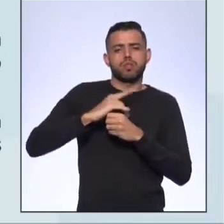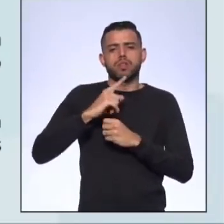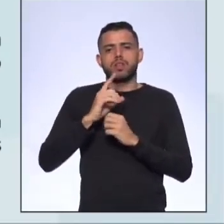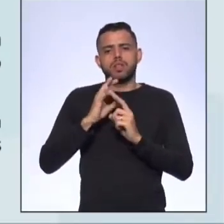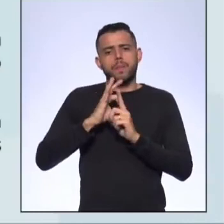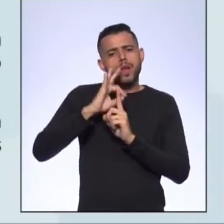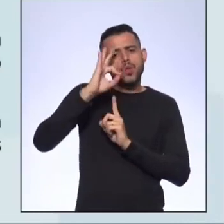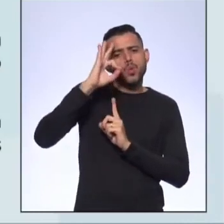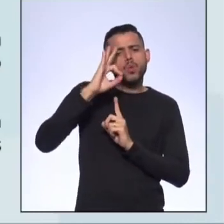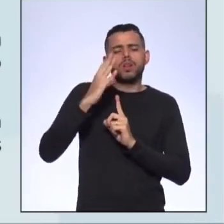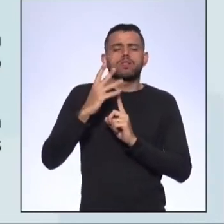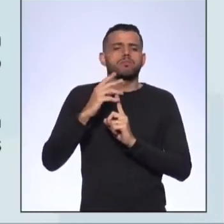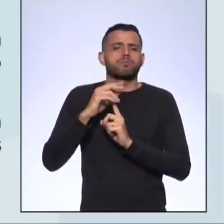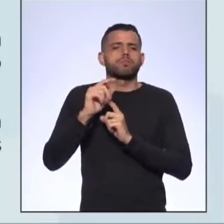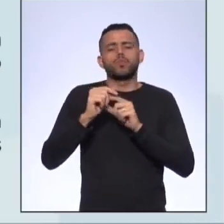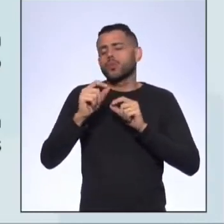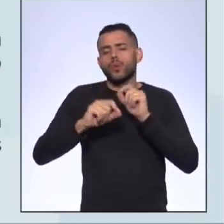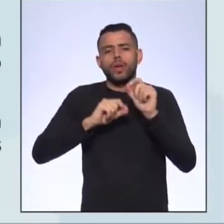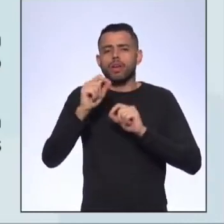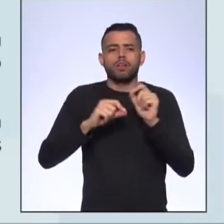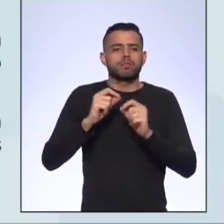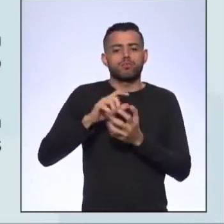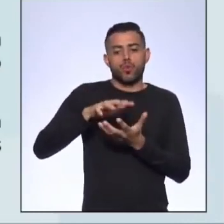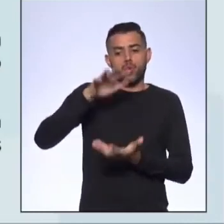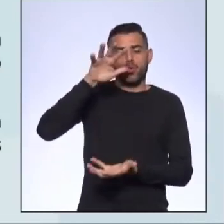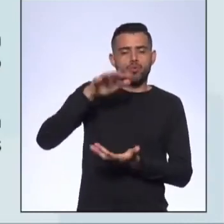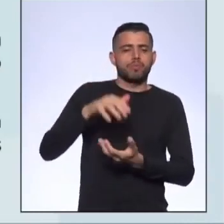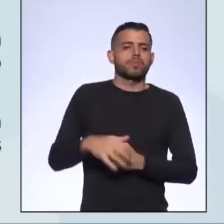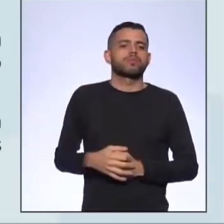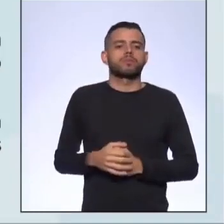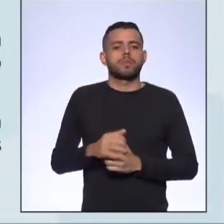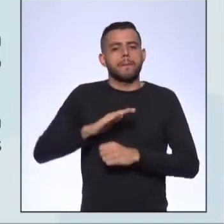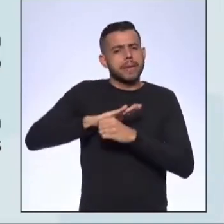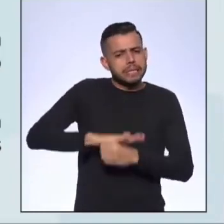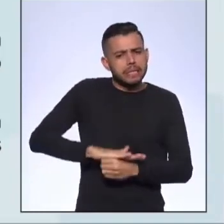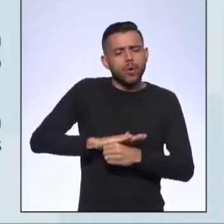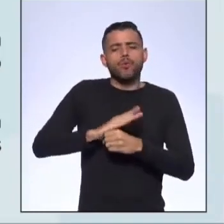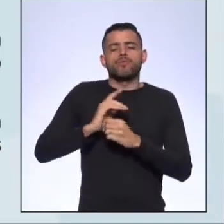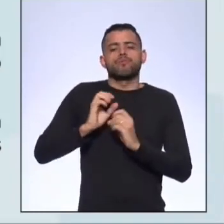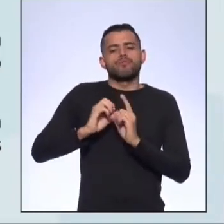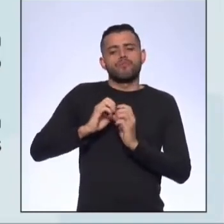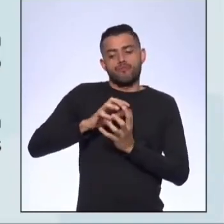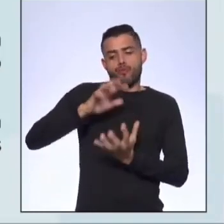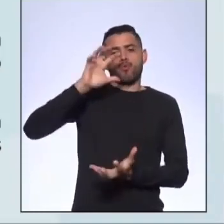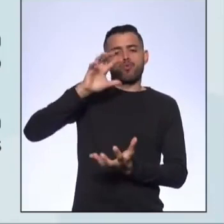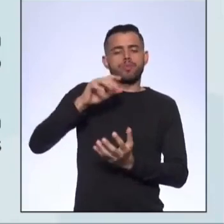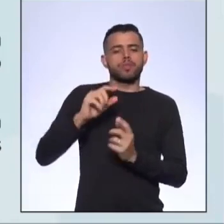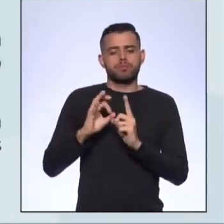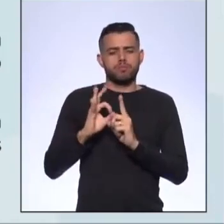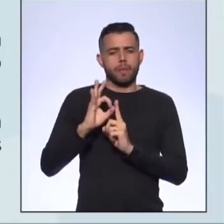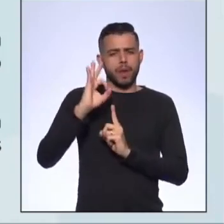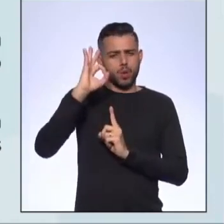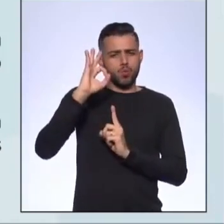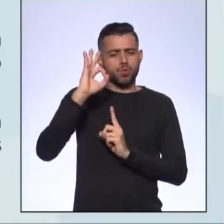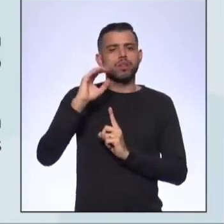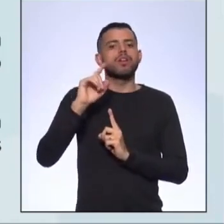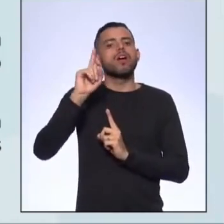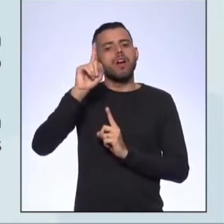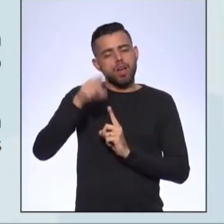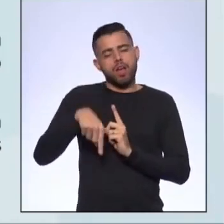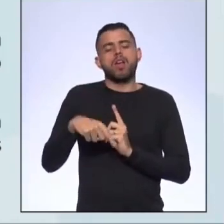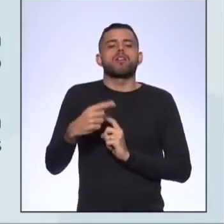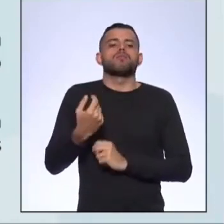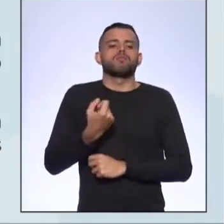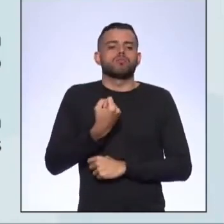o volume, beleza? A gente vai brincar um pouquinho com pressão, volume e temperatura, que são as grandezas, né? As